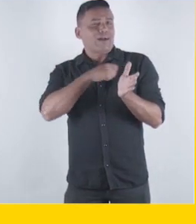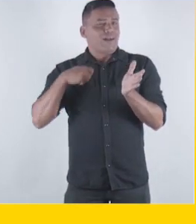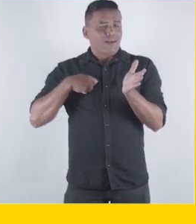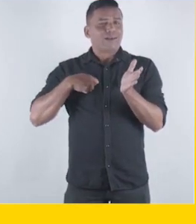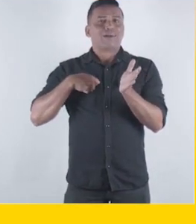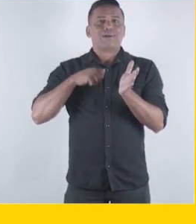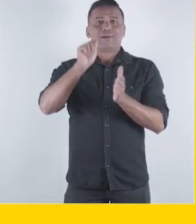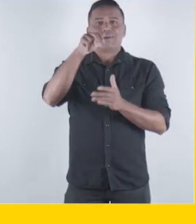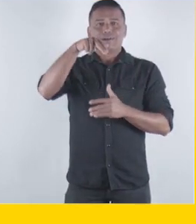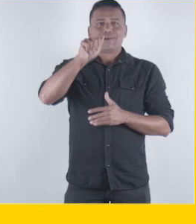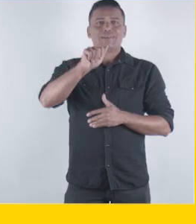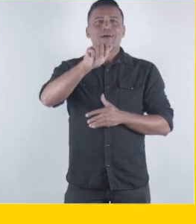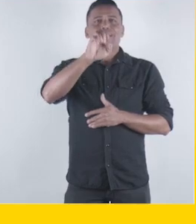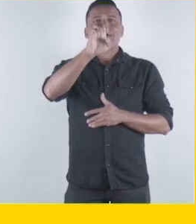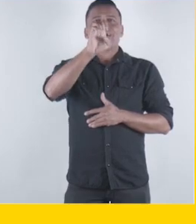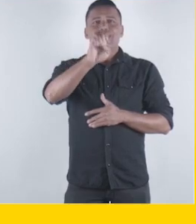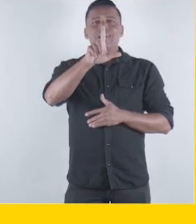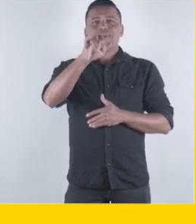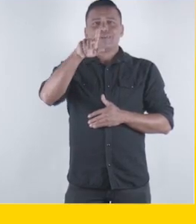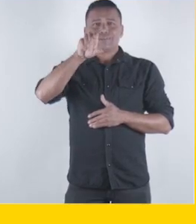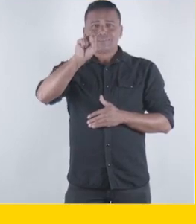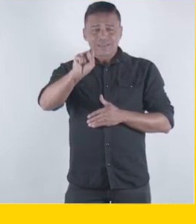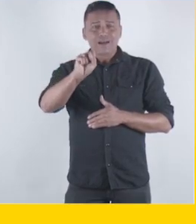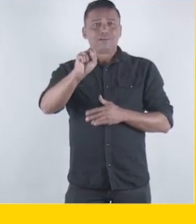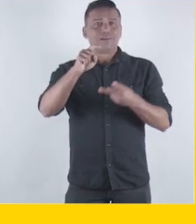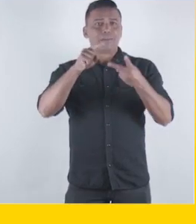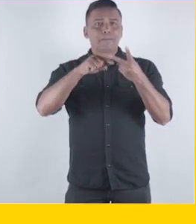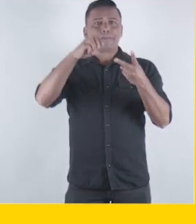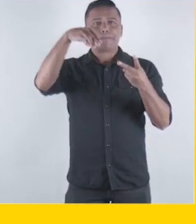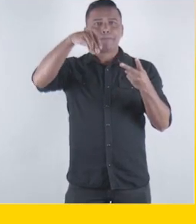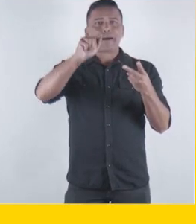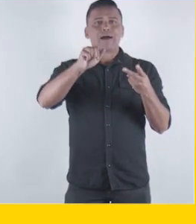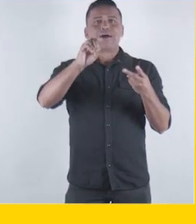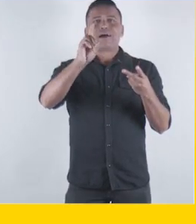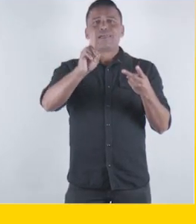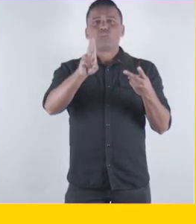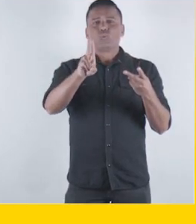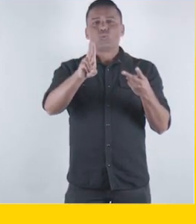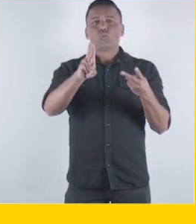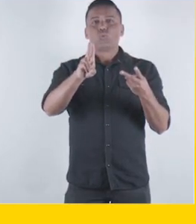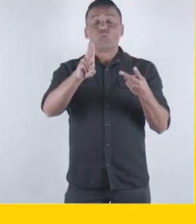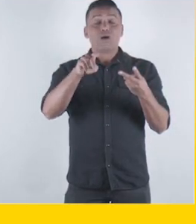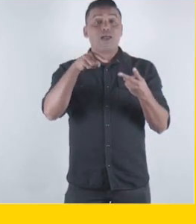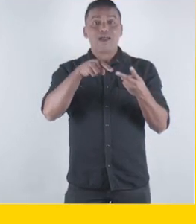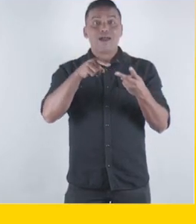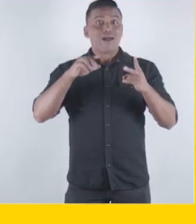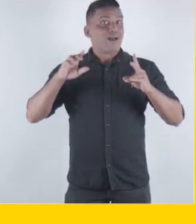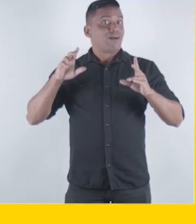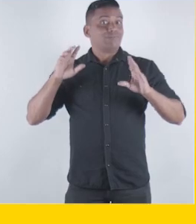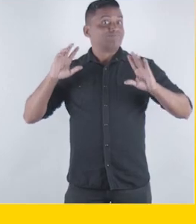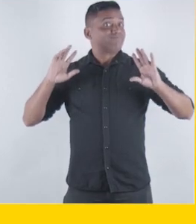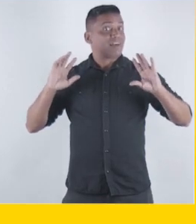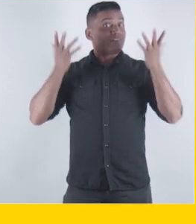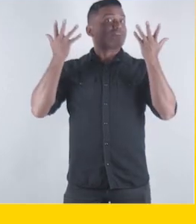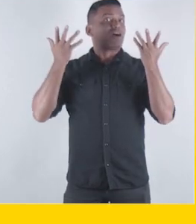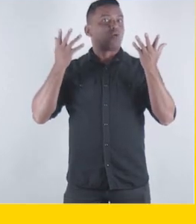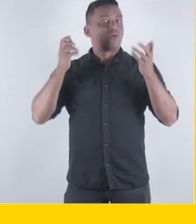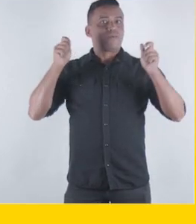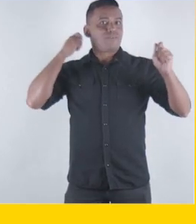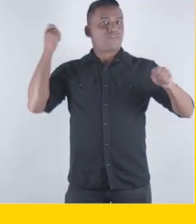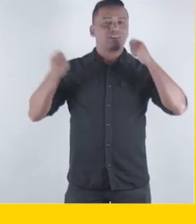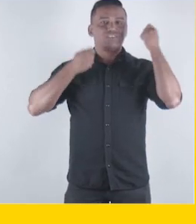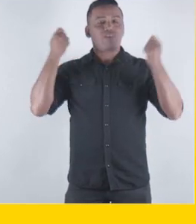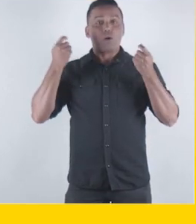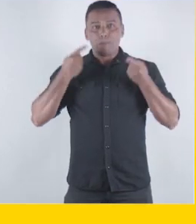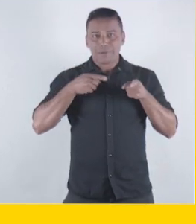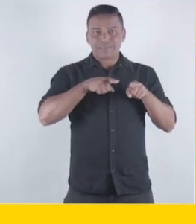Ana Elisa Ribeiro e Madu Costa. A realização deste festival é fruto da parceria